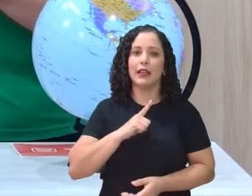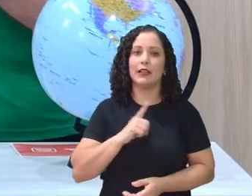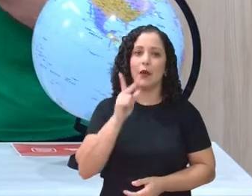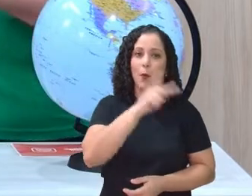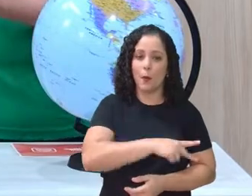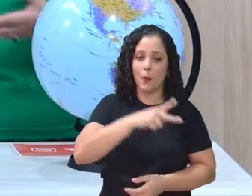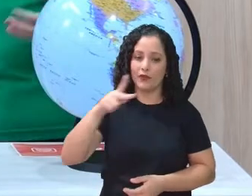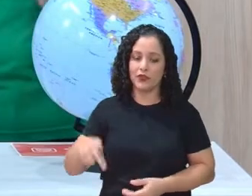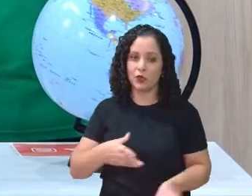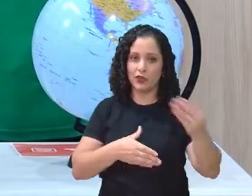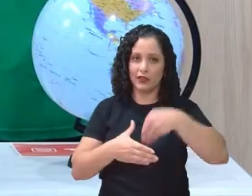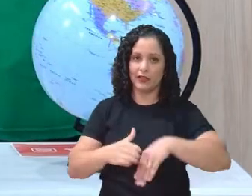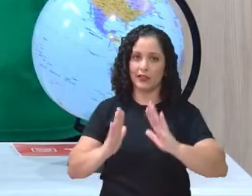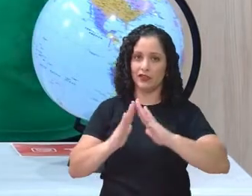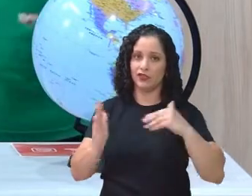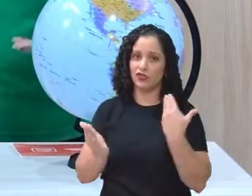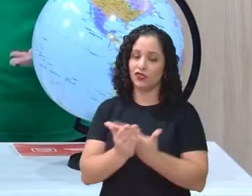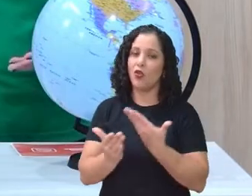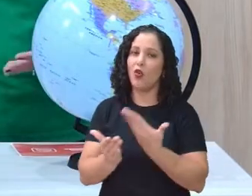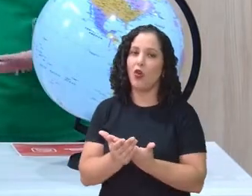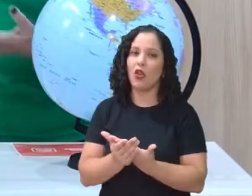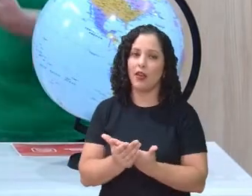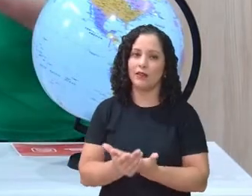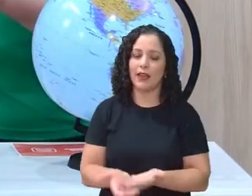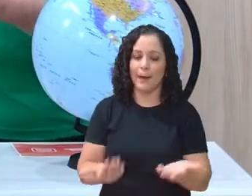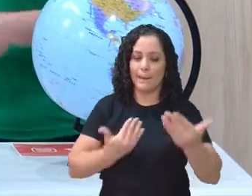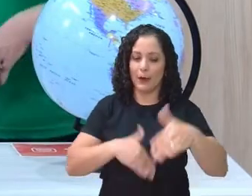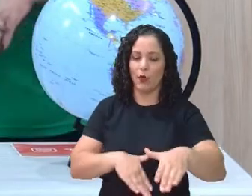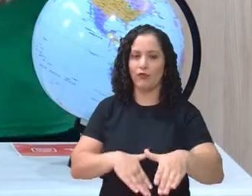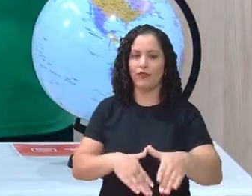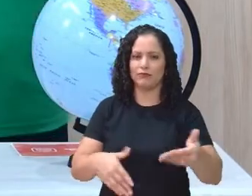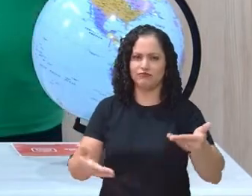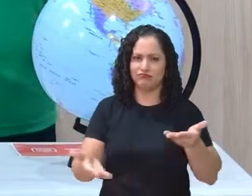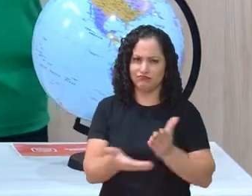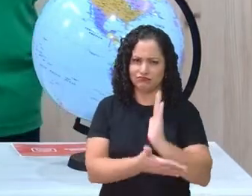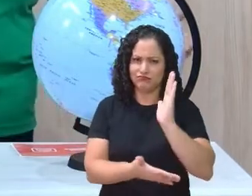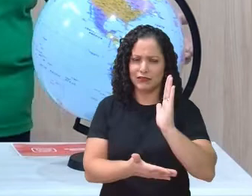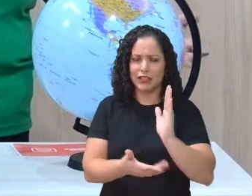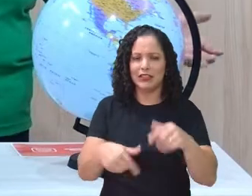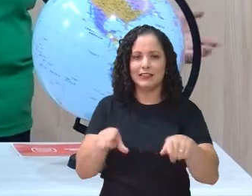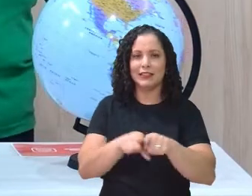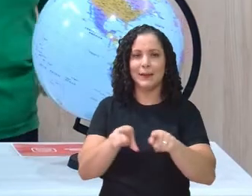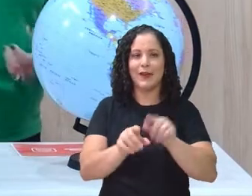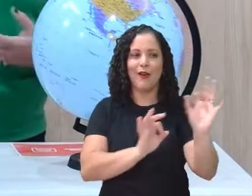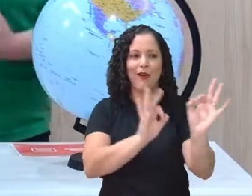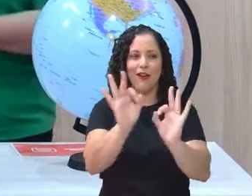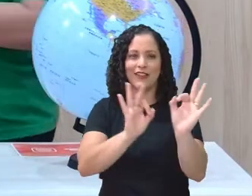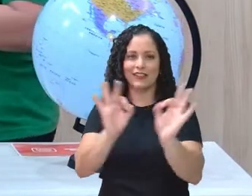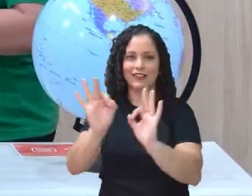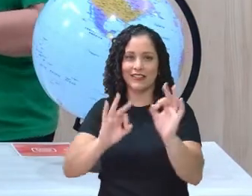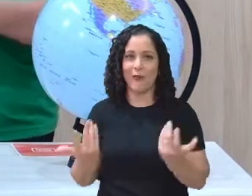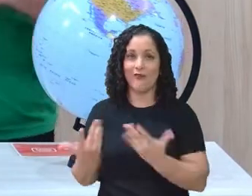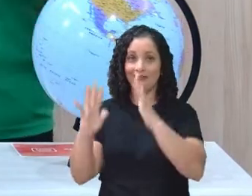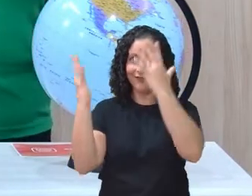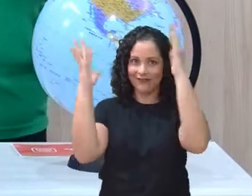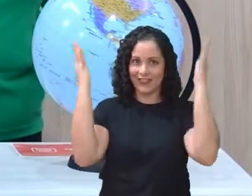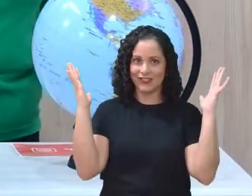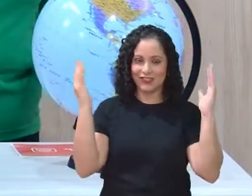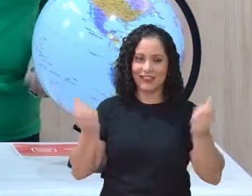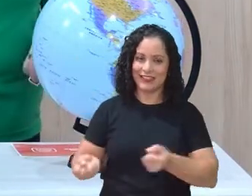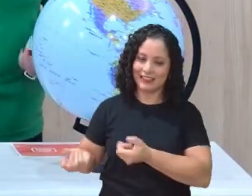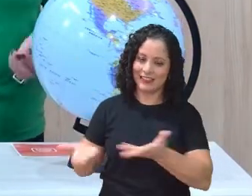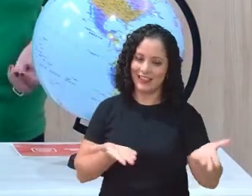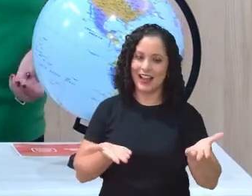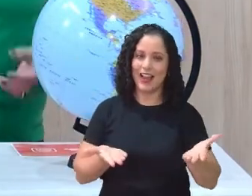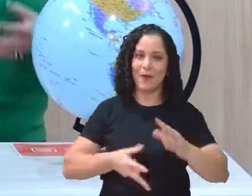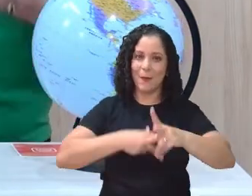vai aplicar a prova, vai publicar os resultados e depois vai preparar um lindo evento para a entrega aí da premiação aí